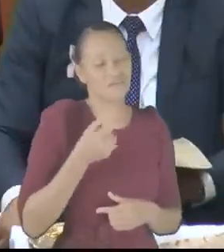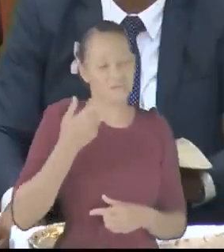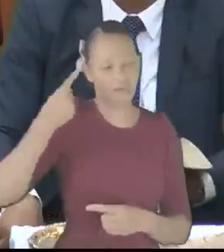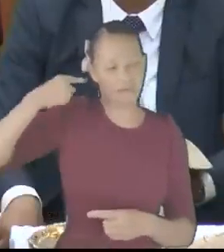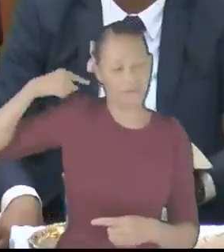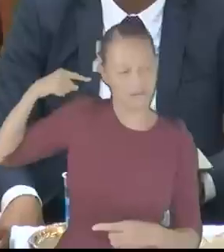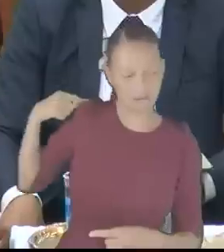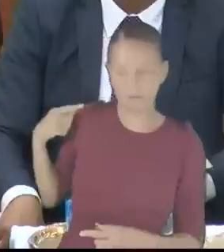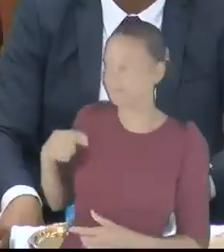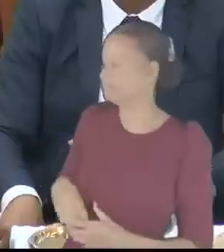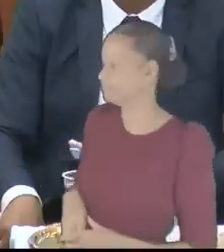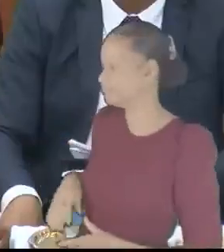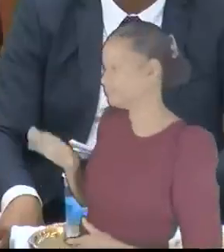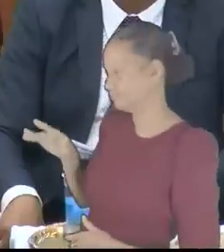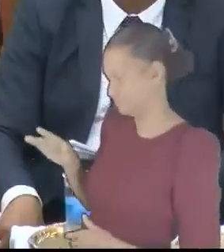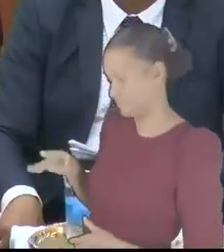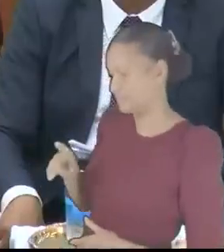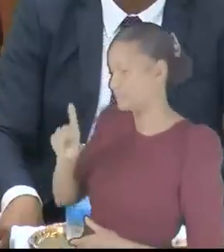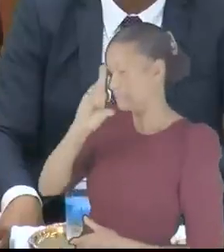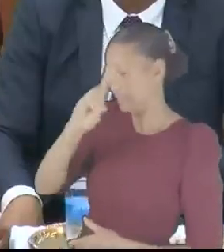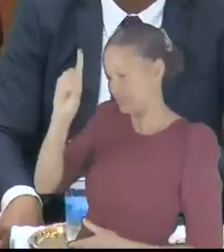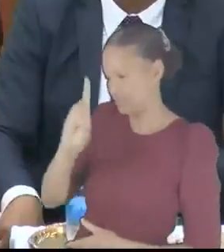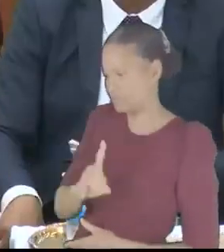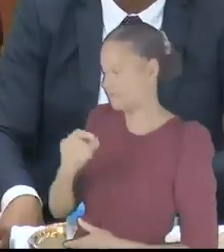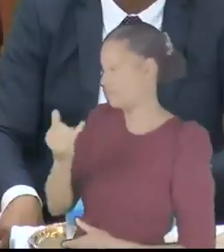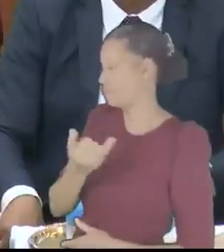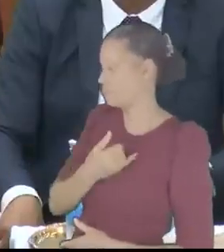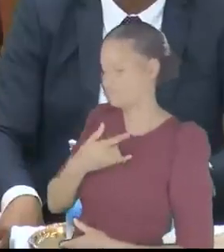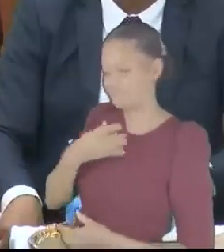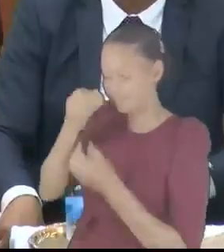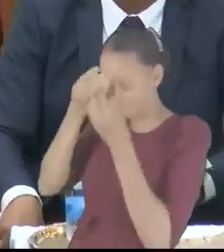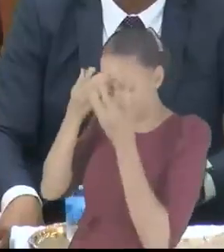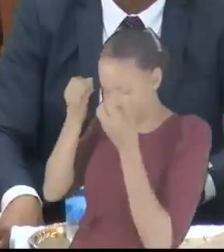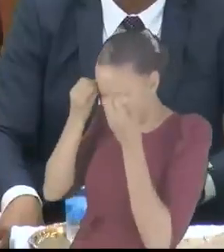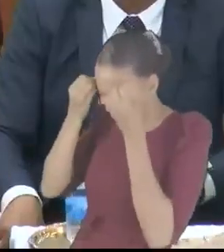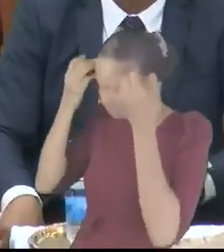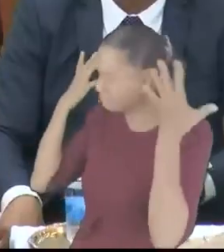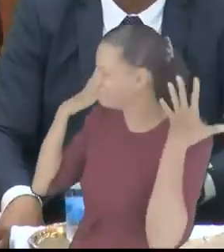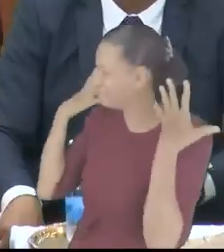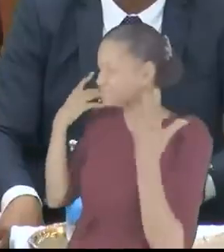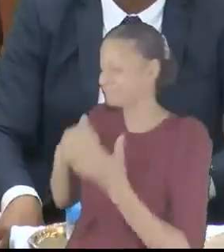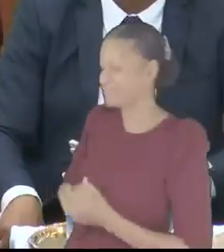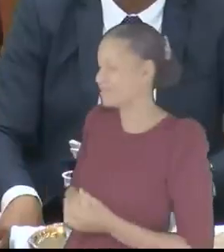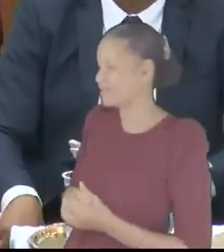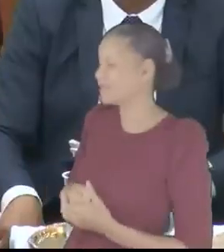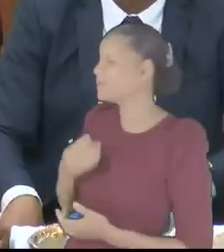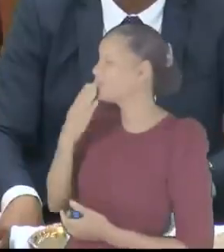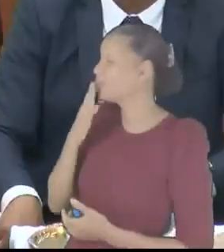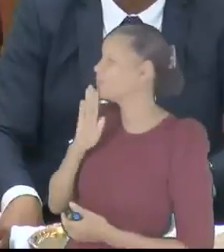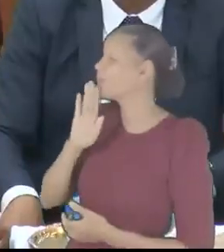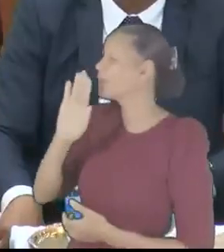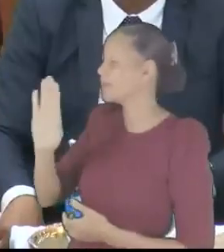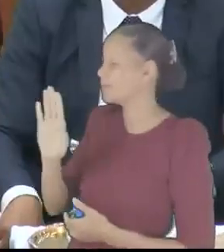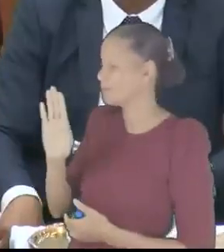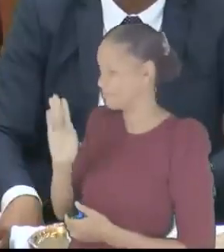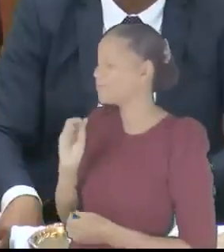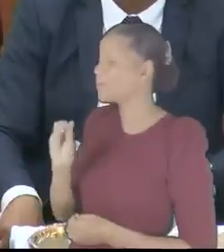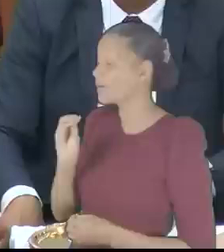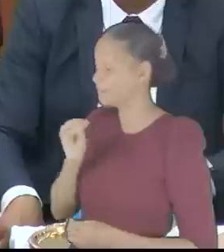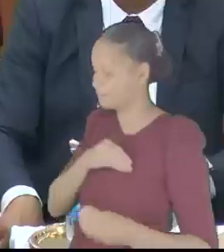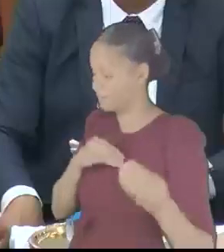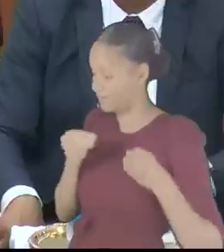anos de idade? Ela disse: olha, Deus me disse que não lembra mais, porque ele prometeu que pecado